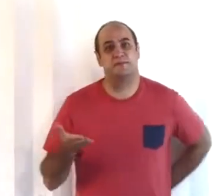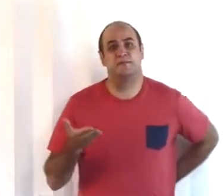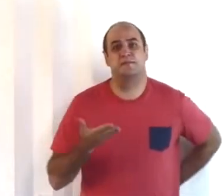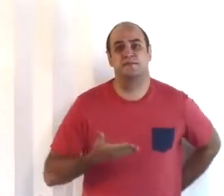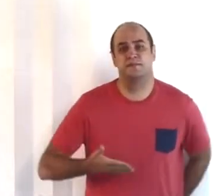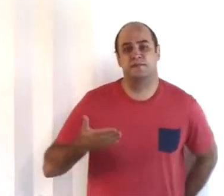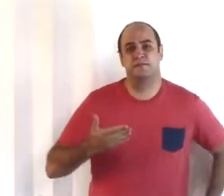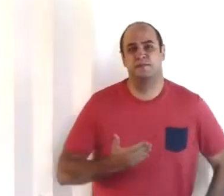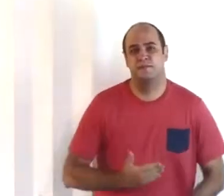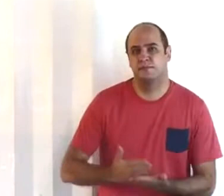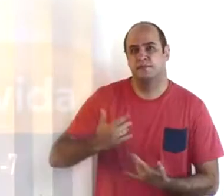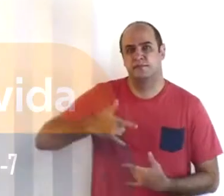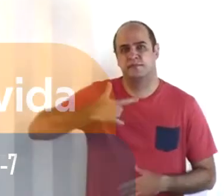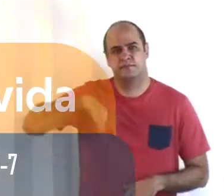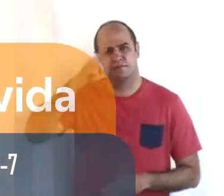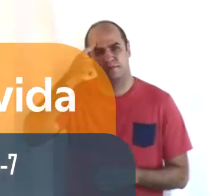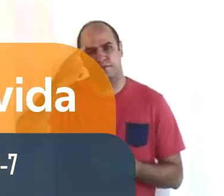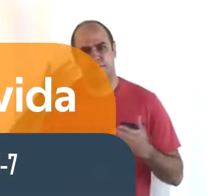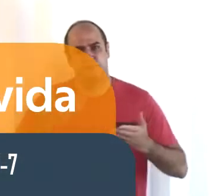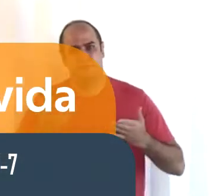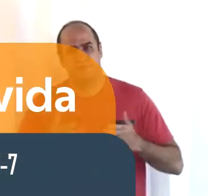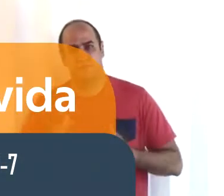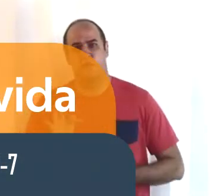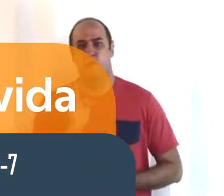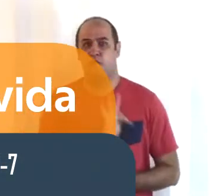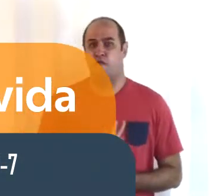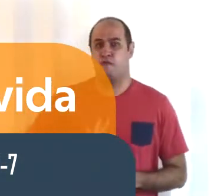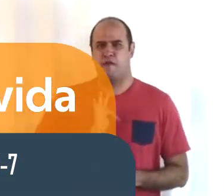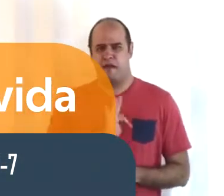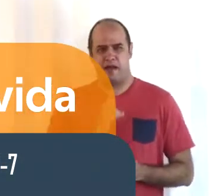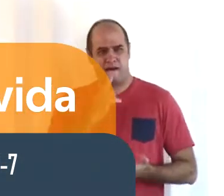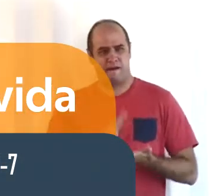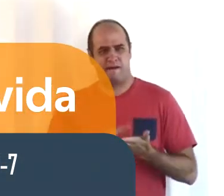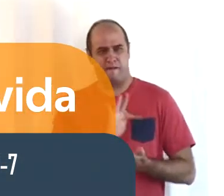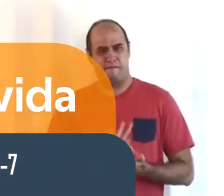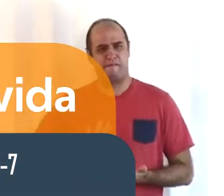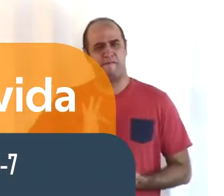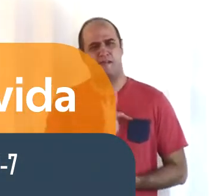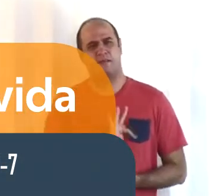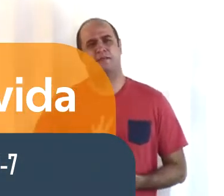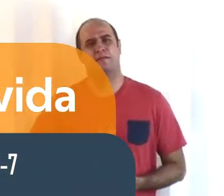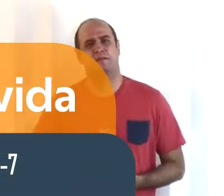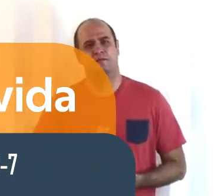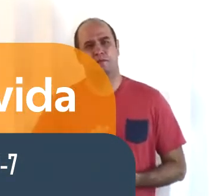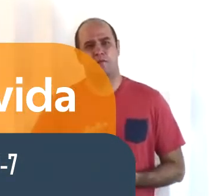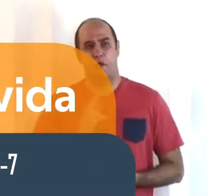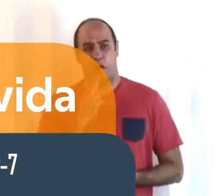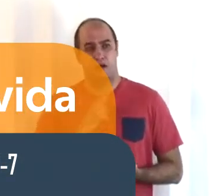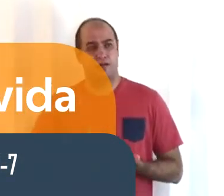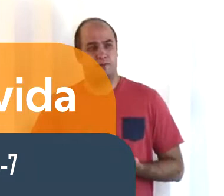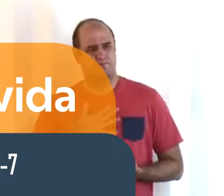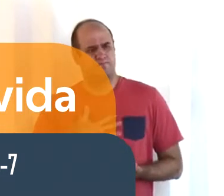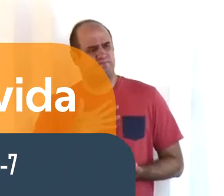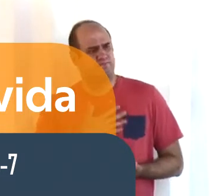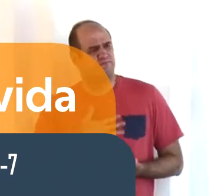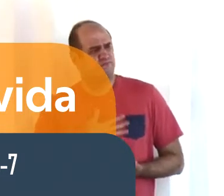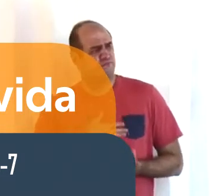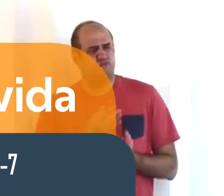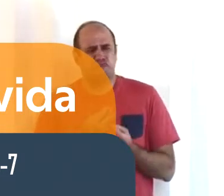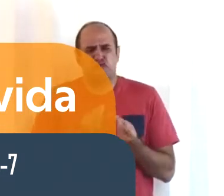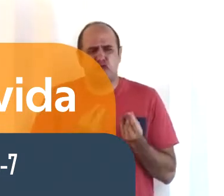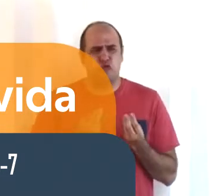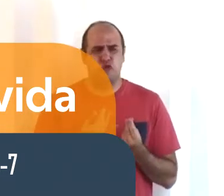Filipenses. Paulo aos Filipenses, uma carta muito agradável e muito rica de Paulo